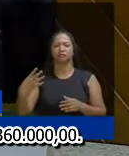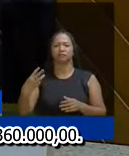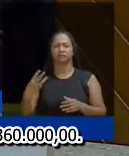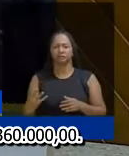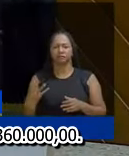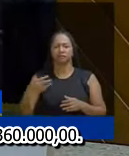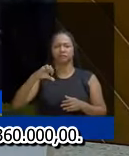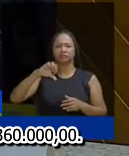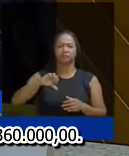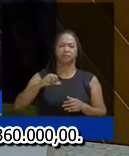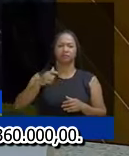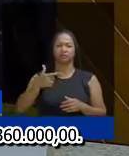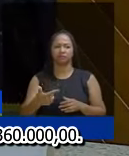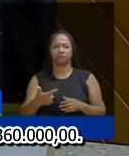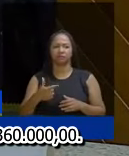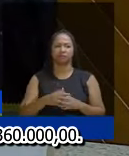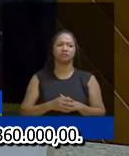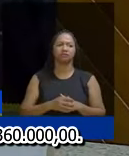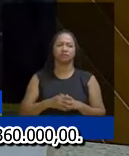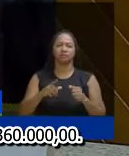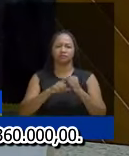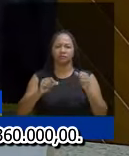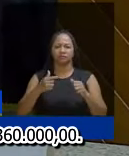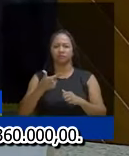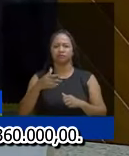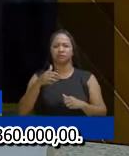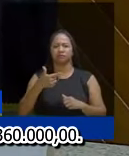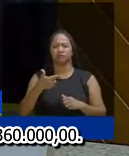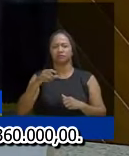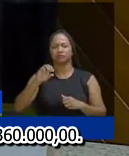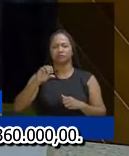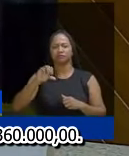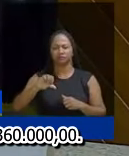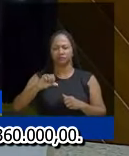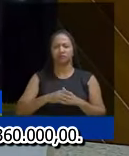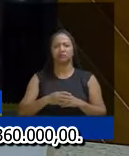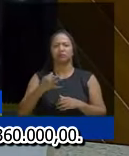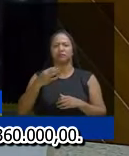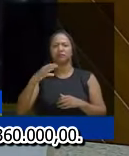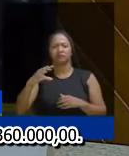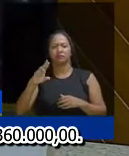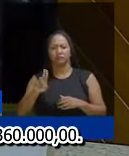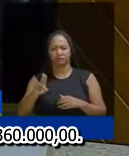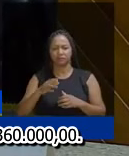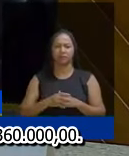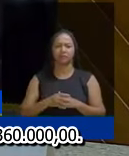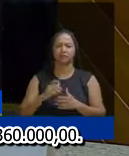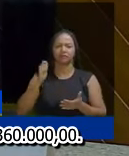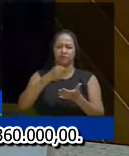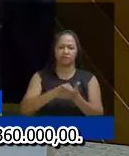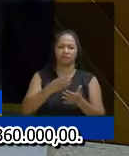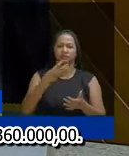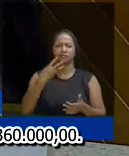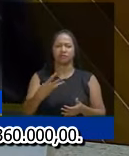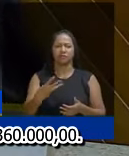8.443, de 92, e com o artigo 210 do Regimento Interno do TCU, ao pagamento de